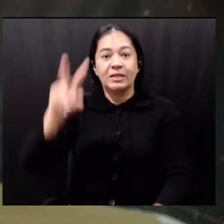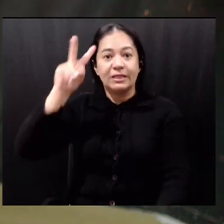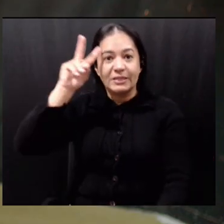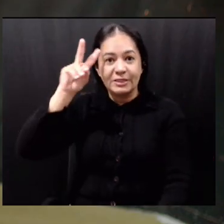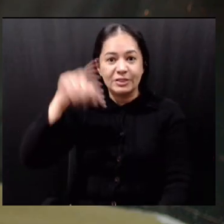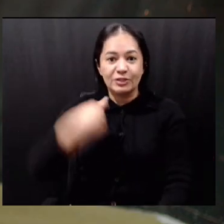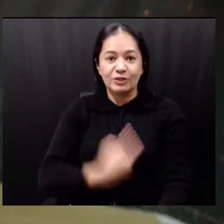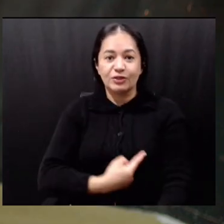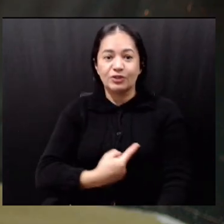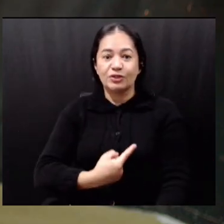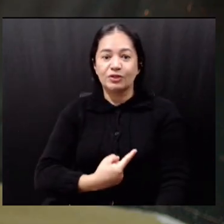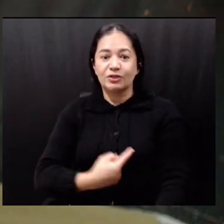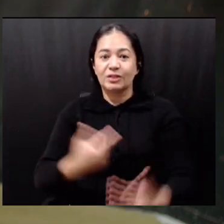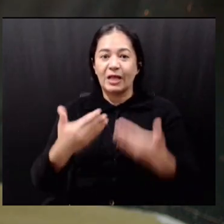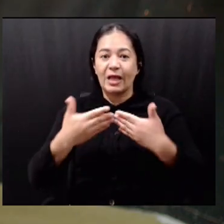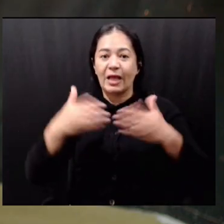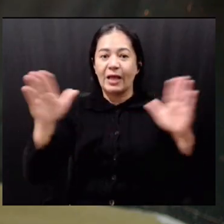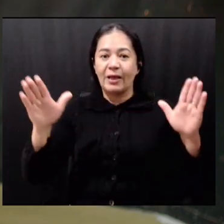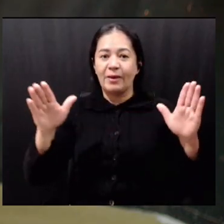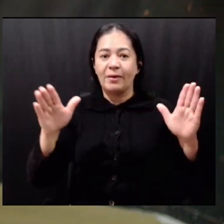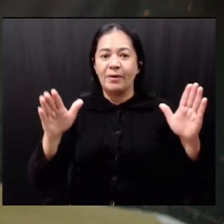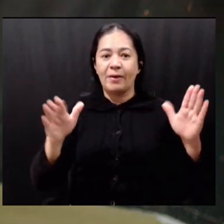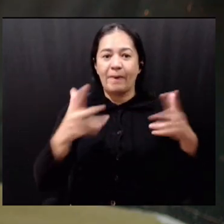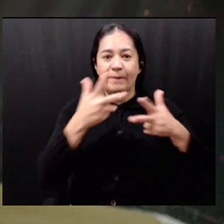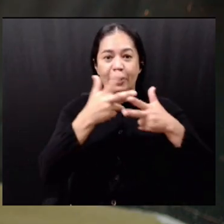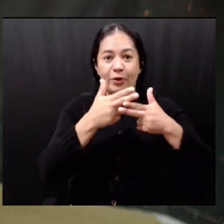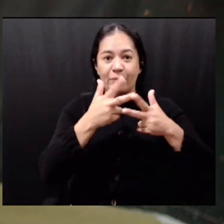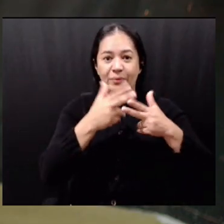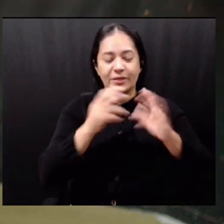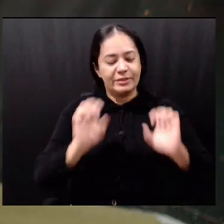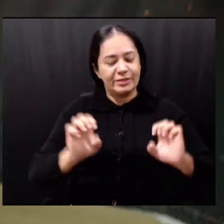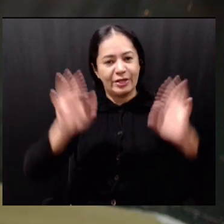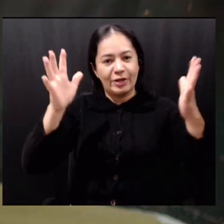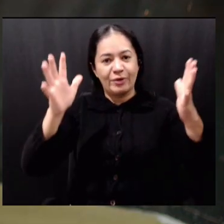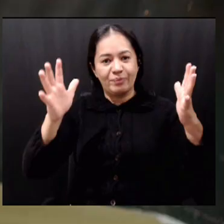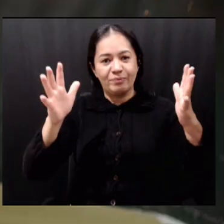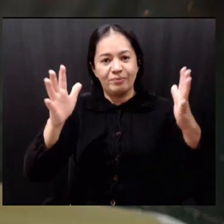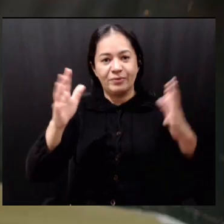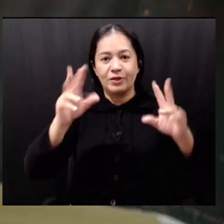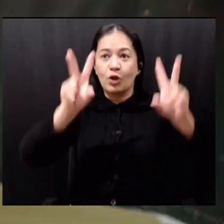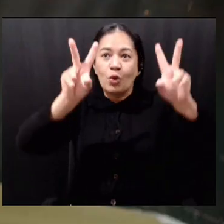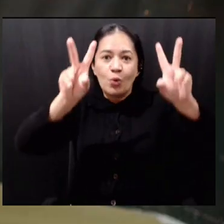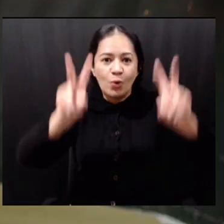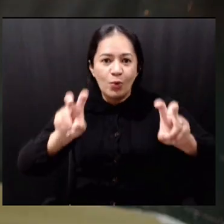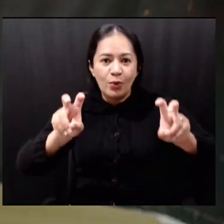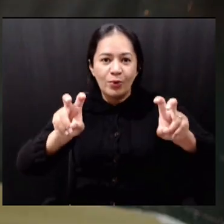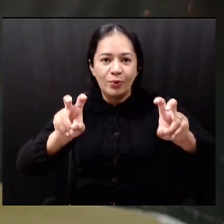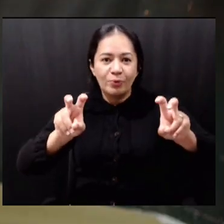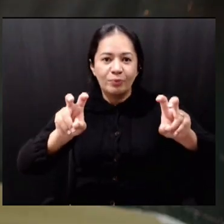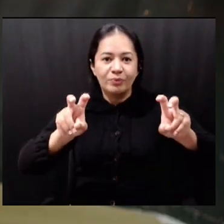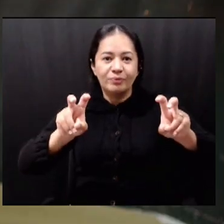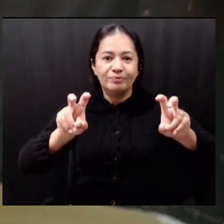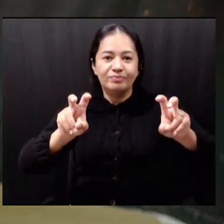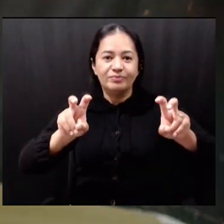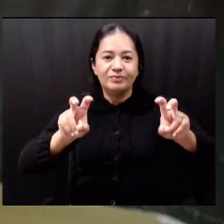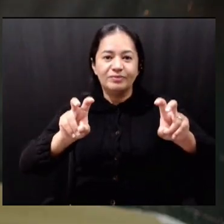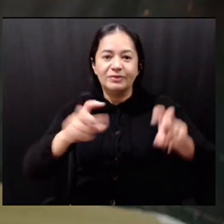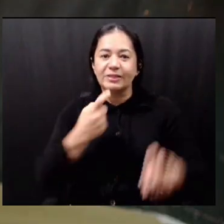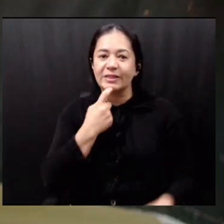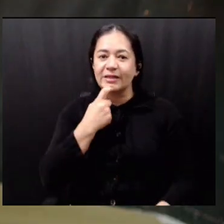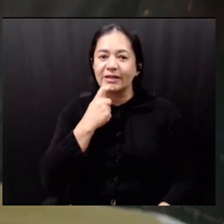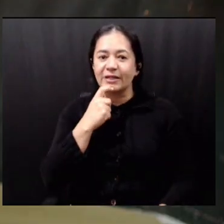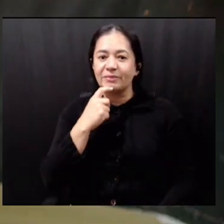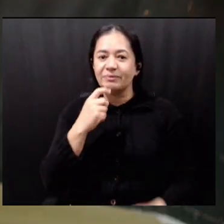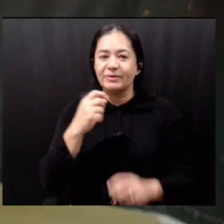uma série comemorativa com um tema que é a cara do futuro. Campinas, 251